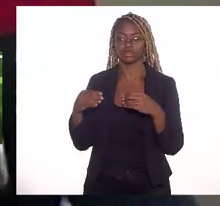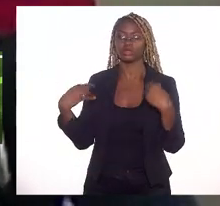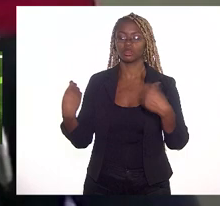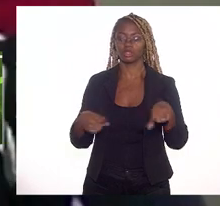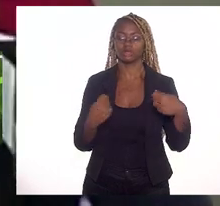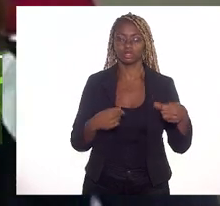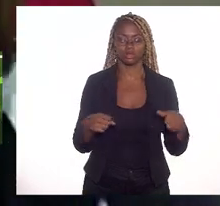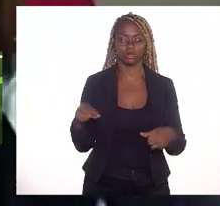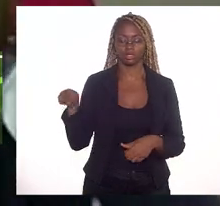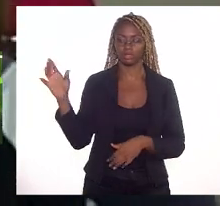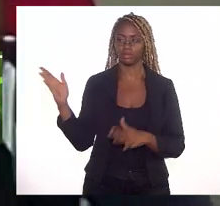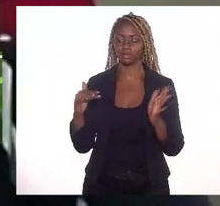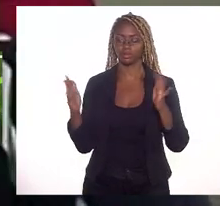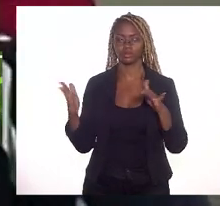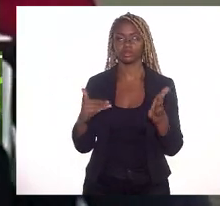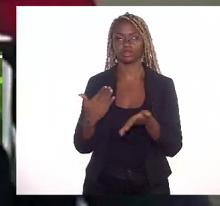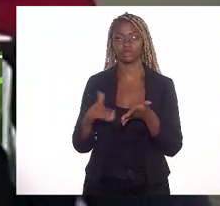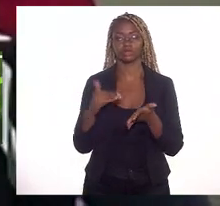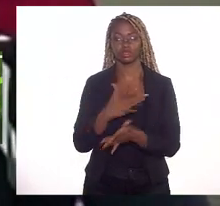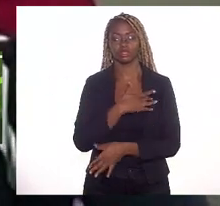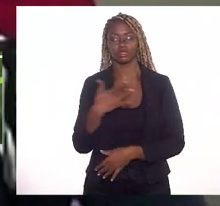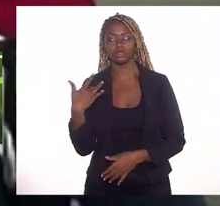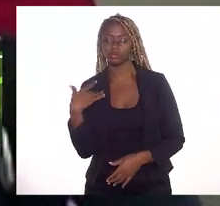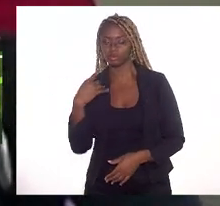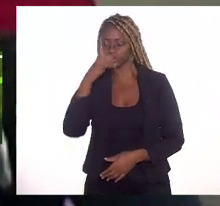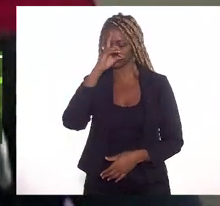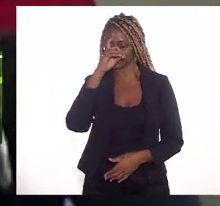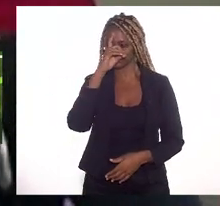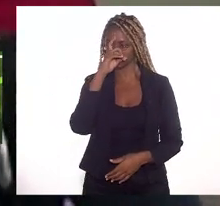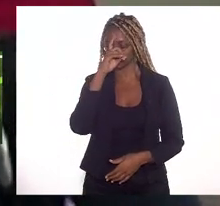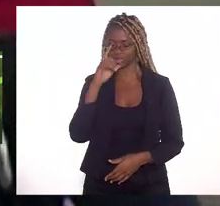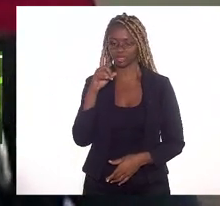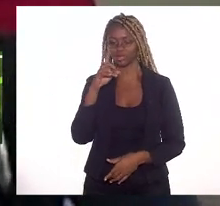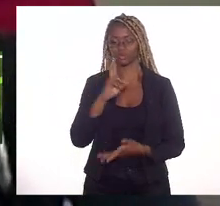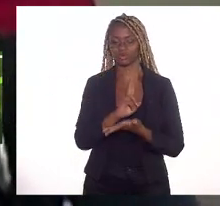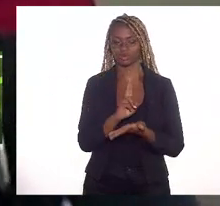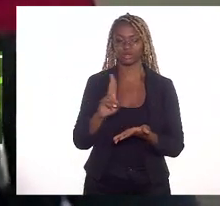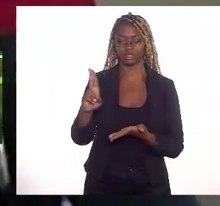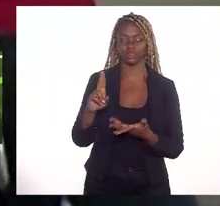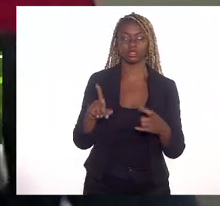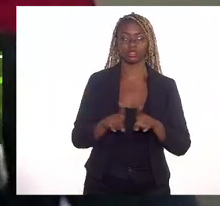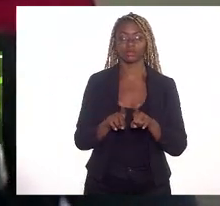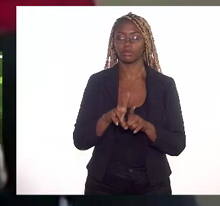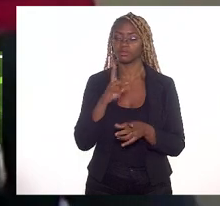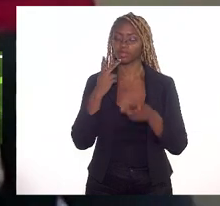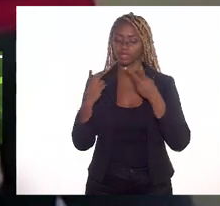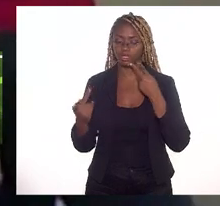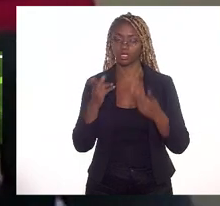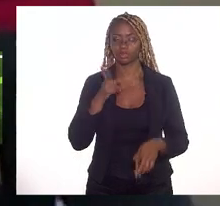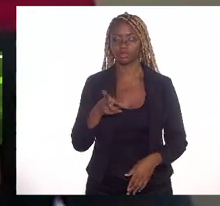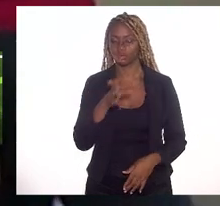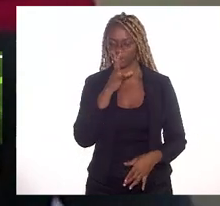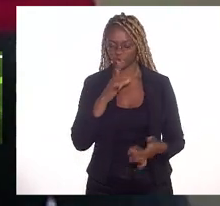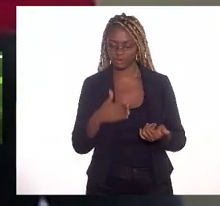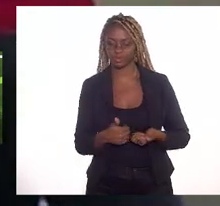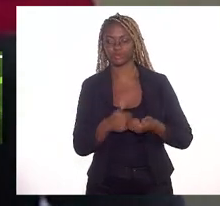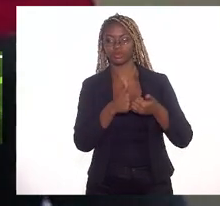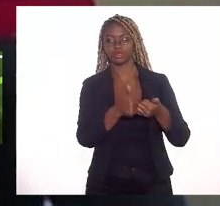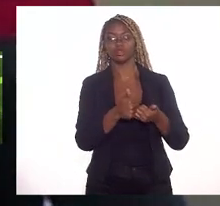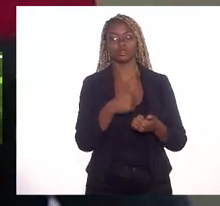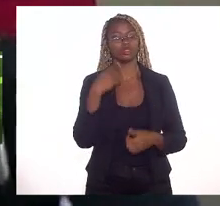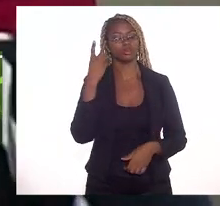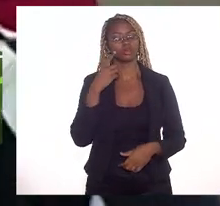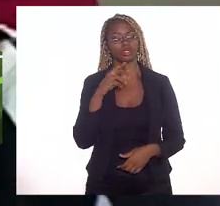pela Secretaria de Saúde, pelos hospitais universitários, dizer que vamos manter um acompanhamento, deputada